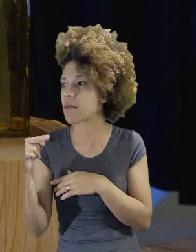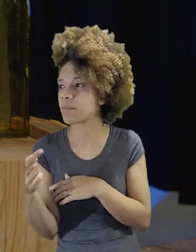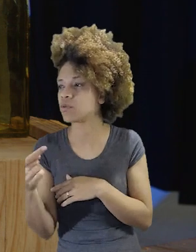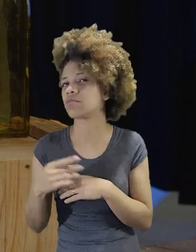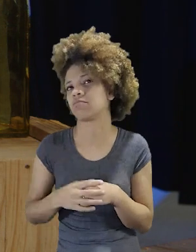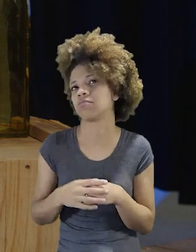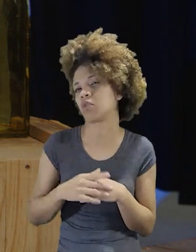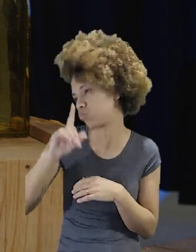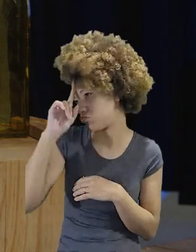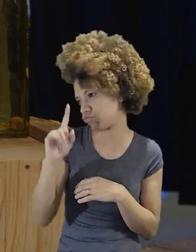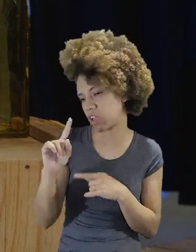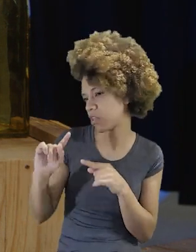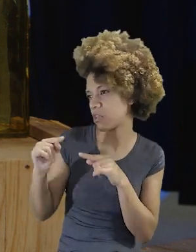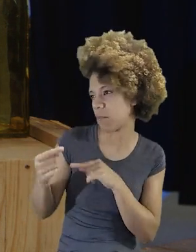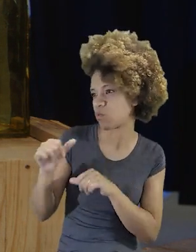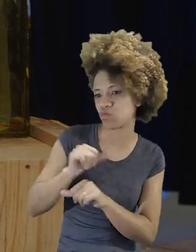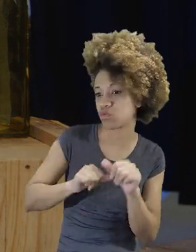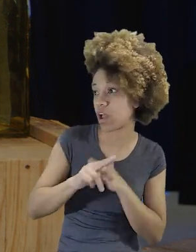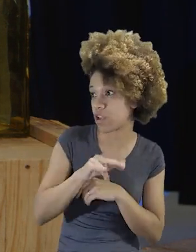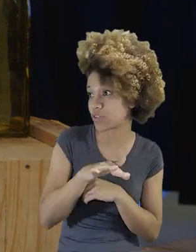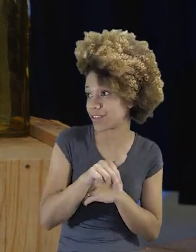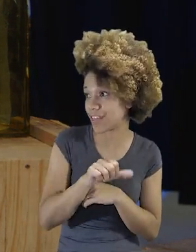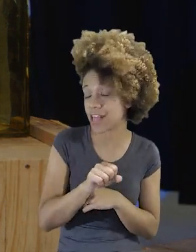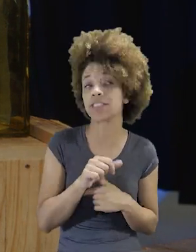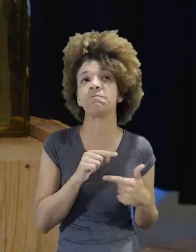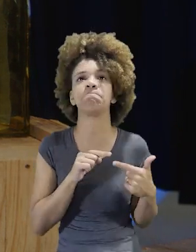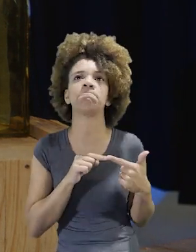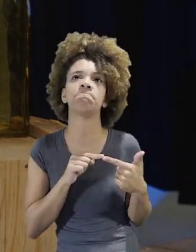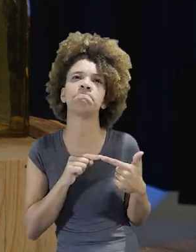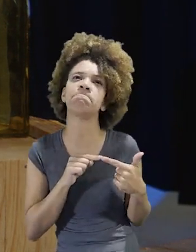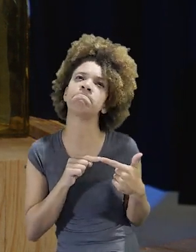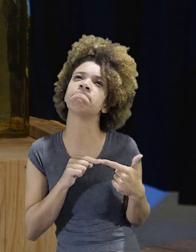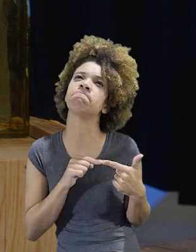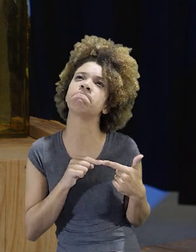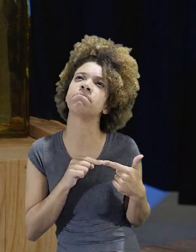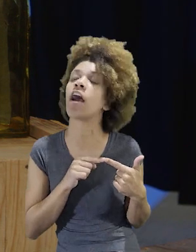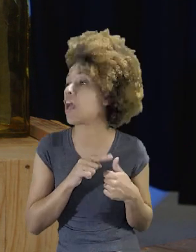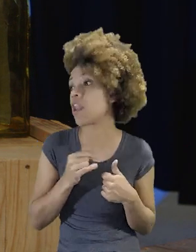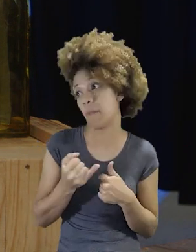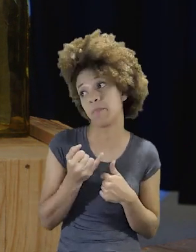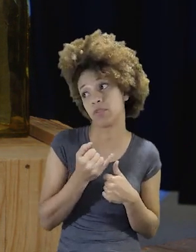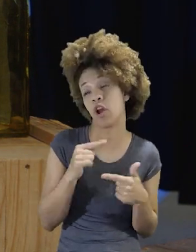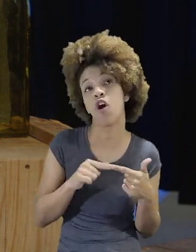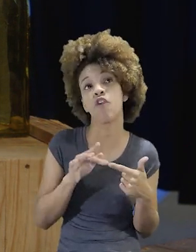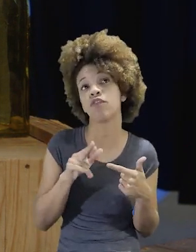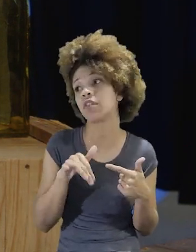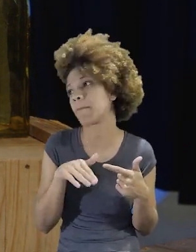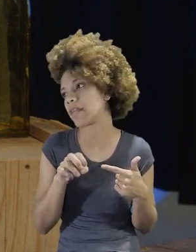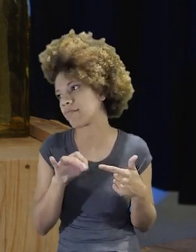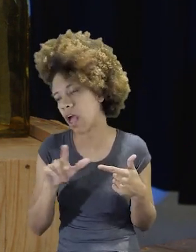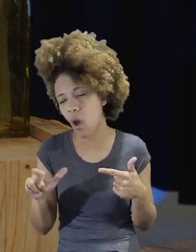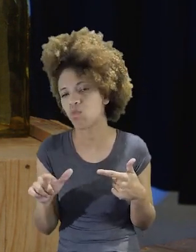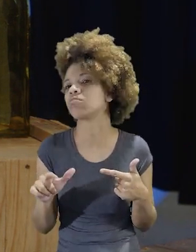né cara Nada como um dia após o outro dos Racionais desculpa é fundamental